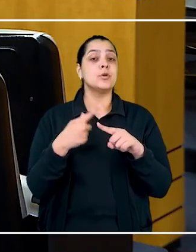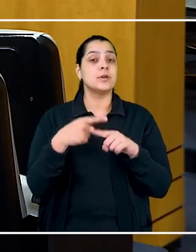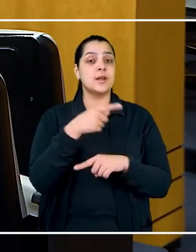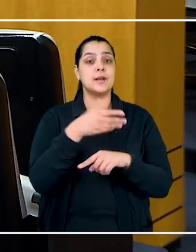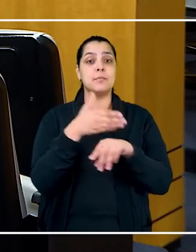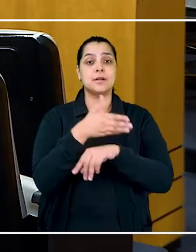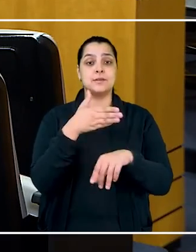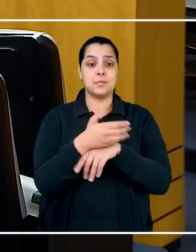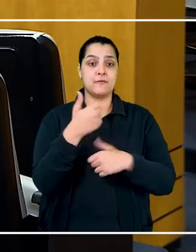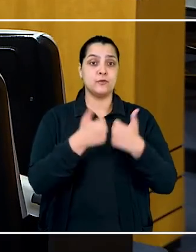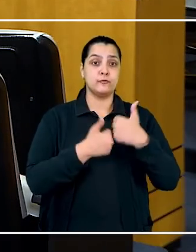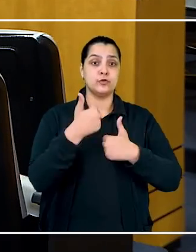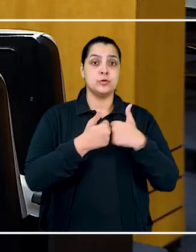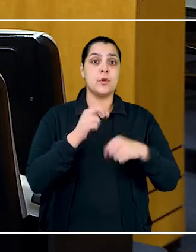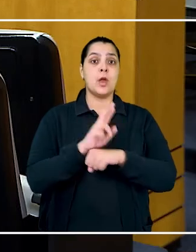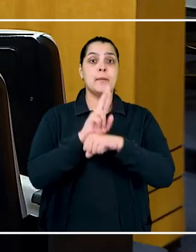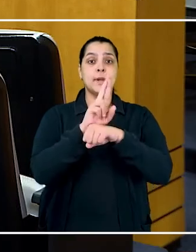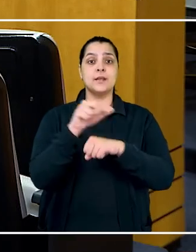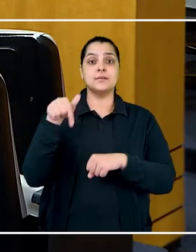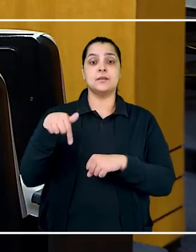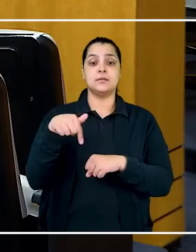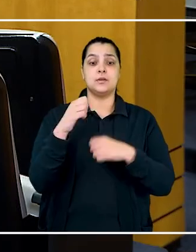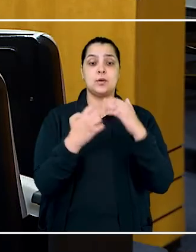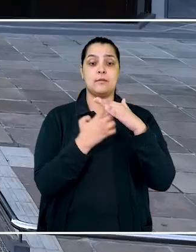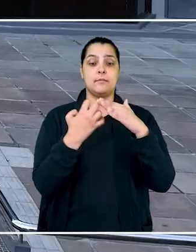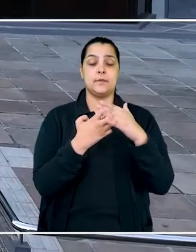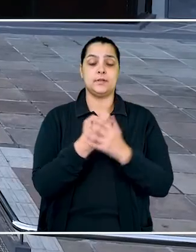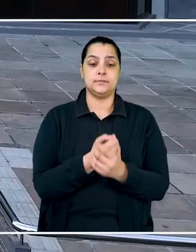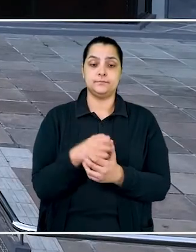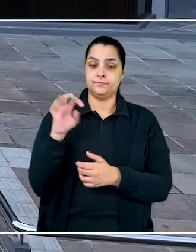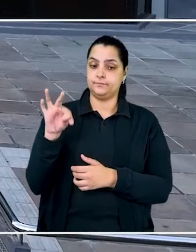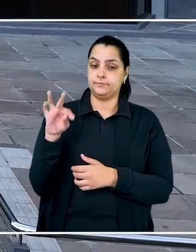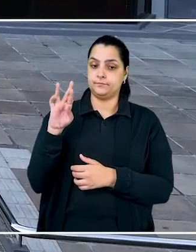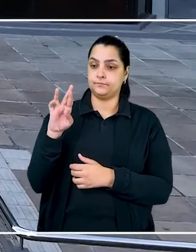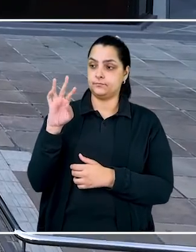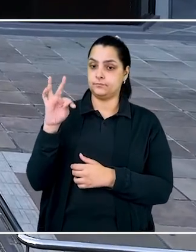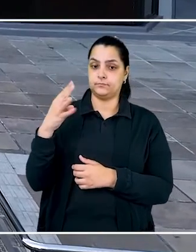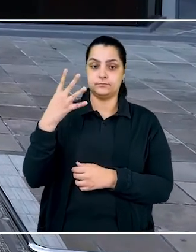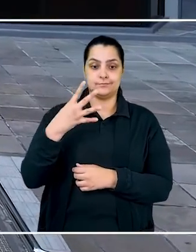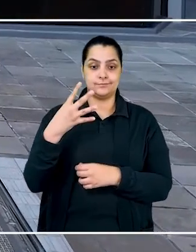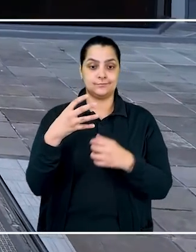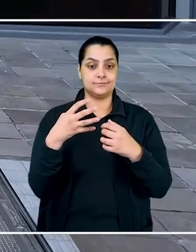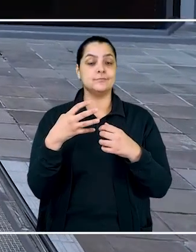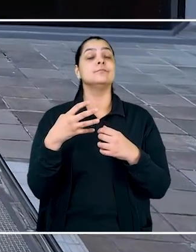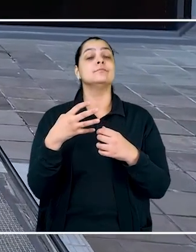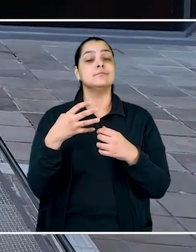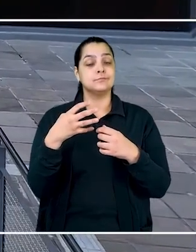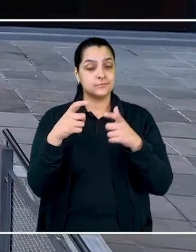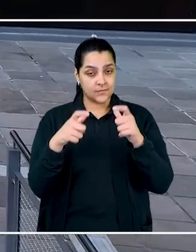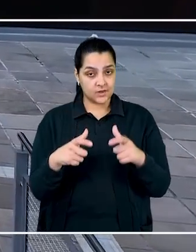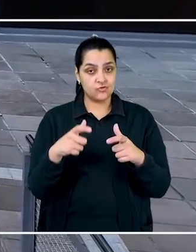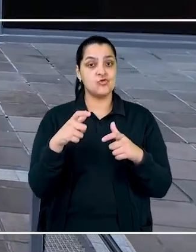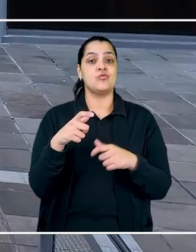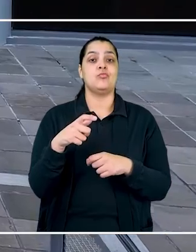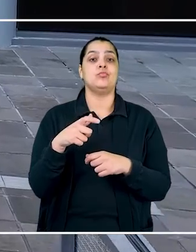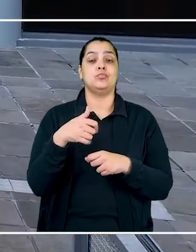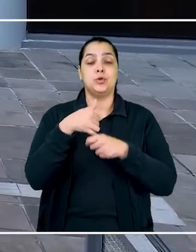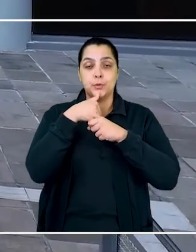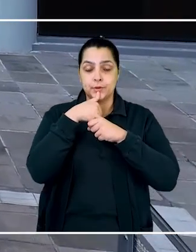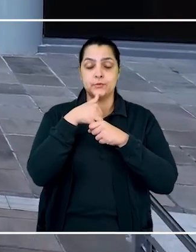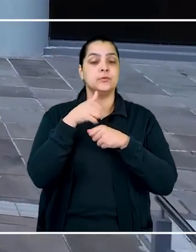que participava do torneio representando a empresa. O Tribunal Regional do Trabalho da 4ª Região, no Rio Grande do